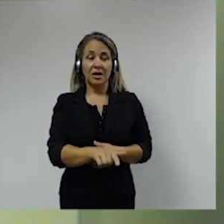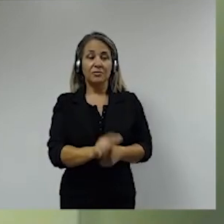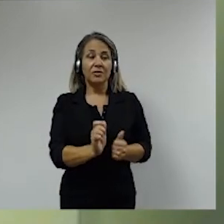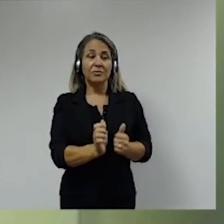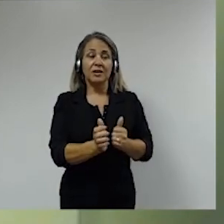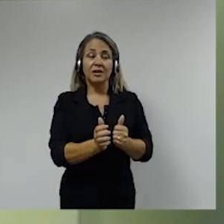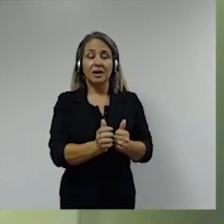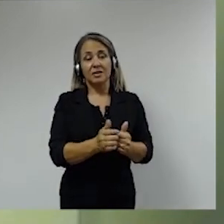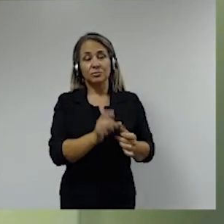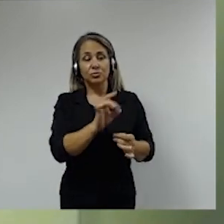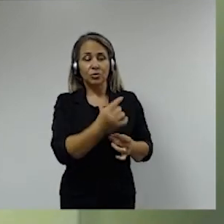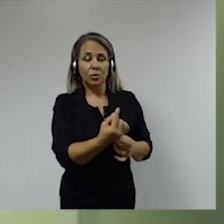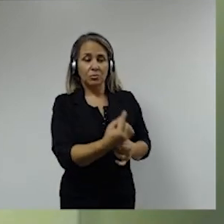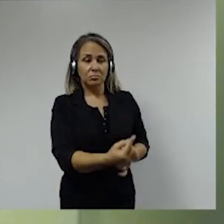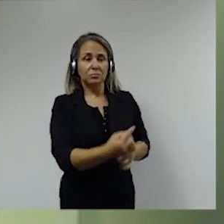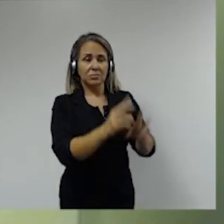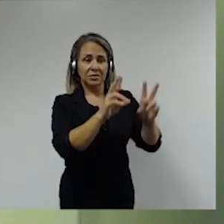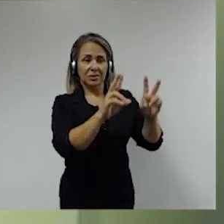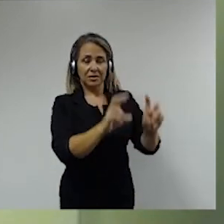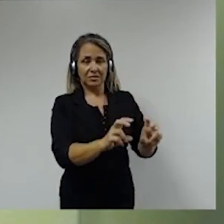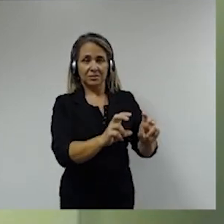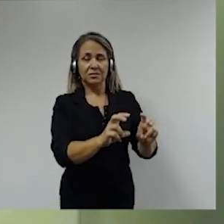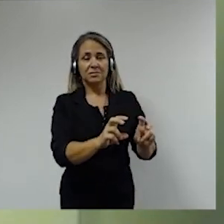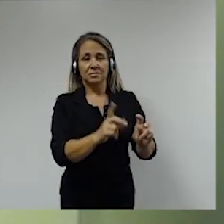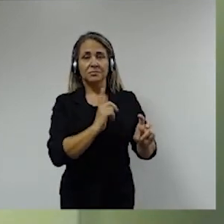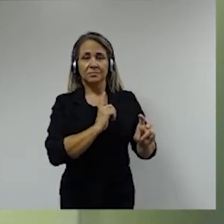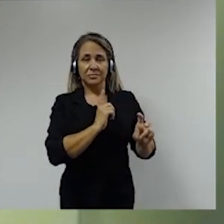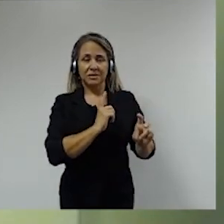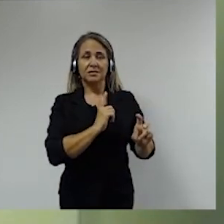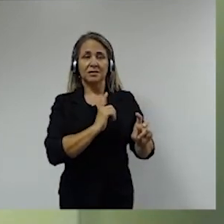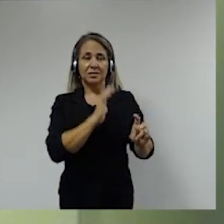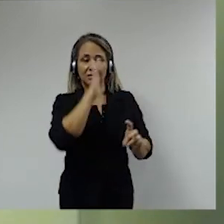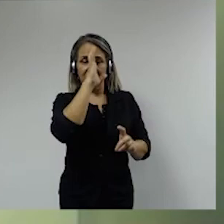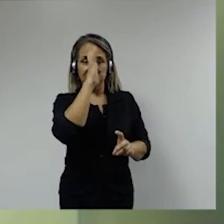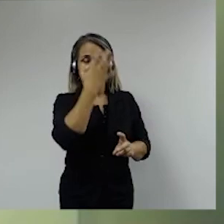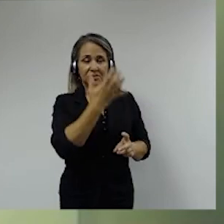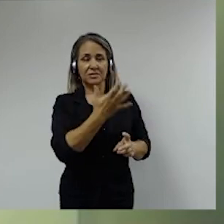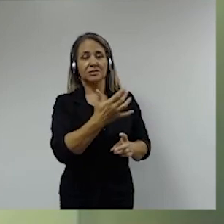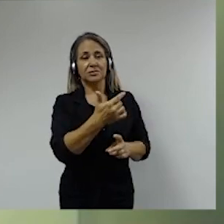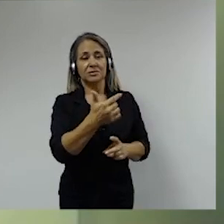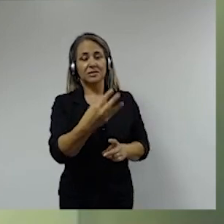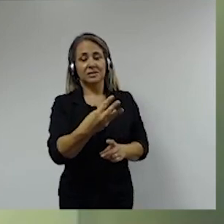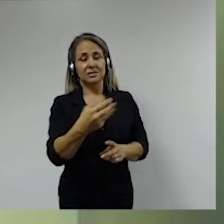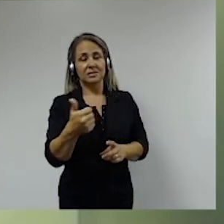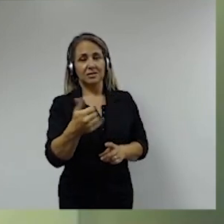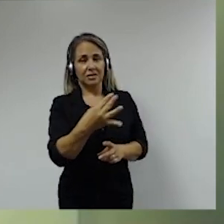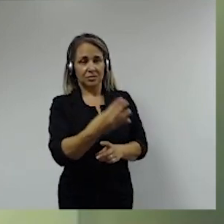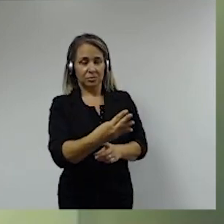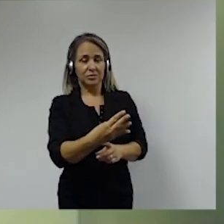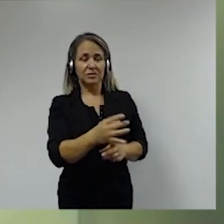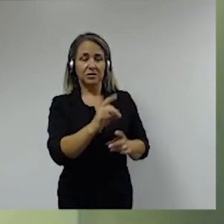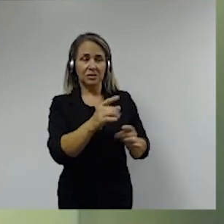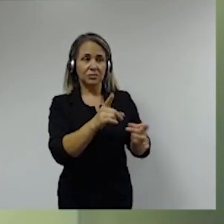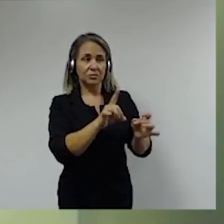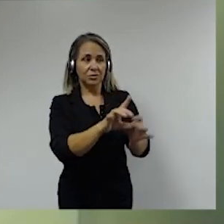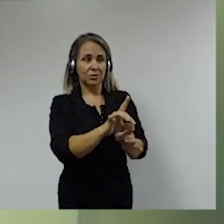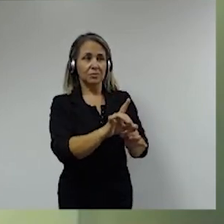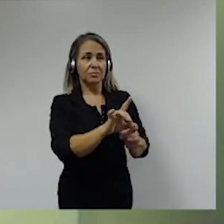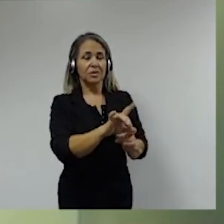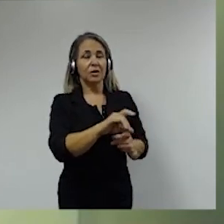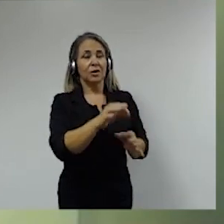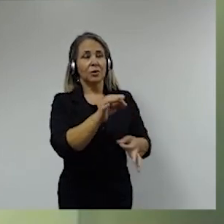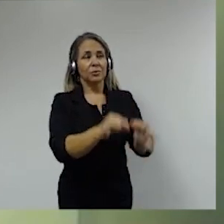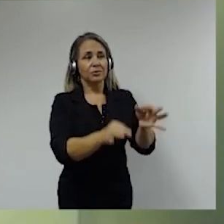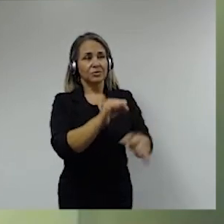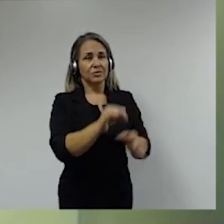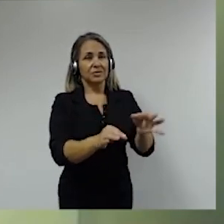restrito somente àquela questão do que está na resolução 314, que ficaria restrito ao juiz.